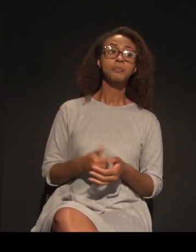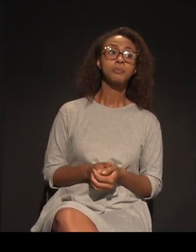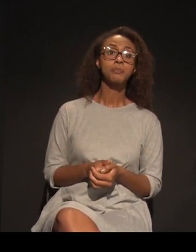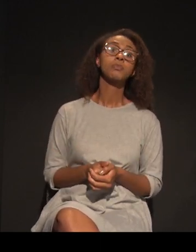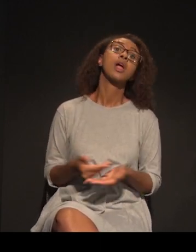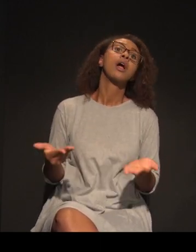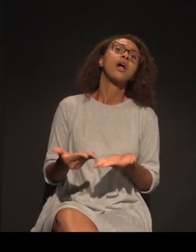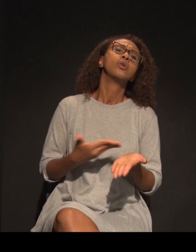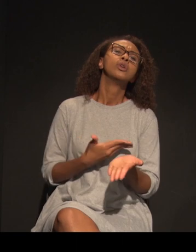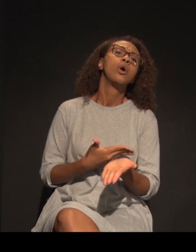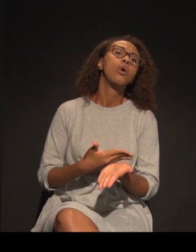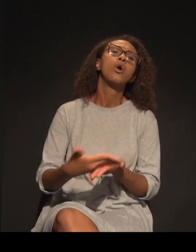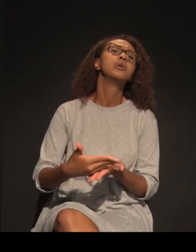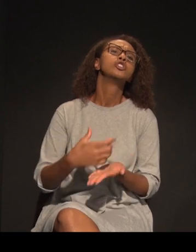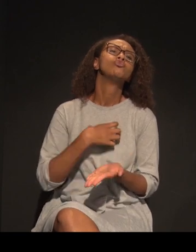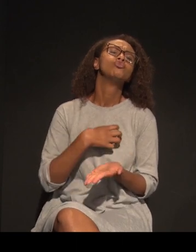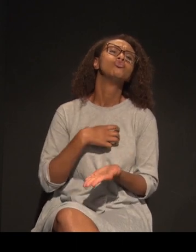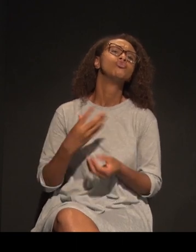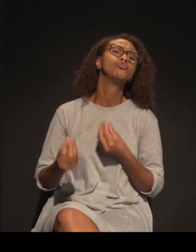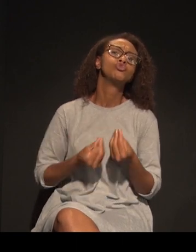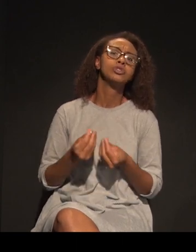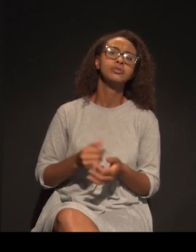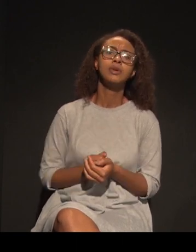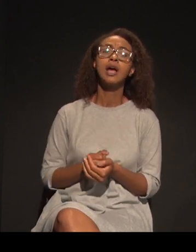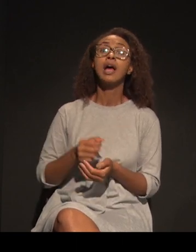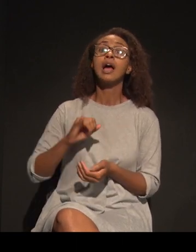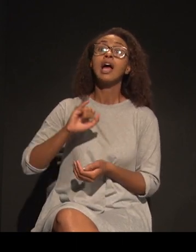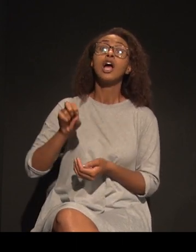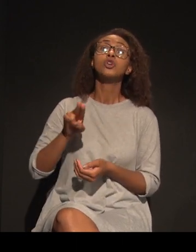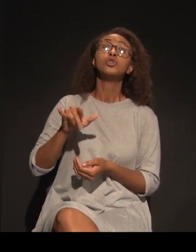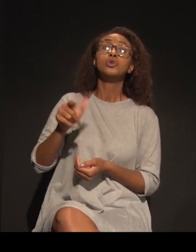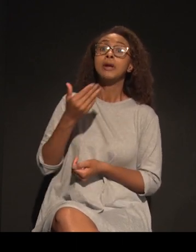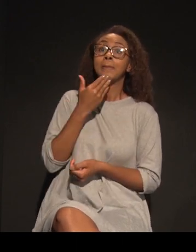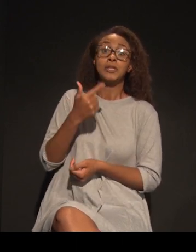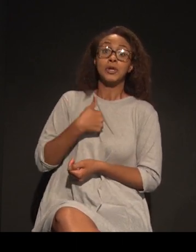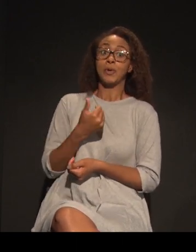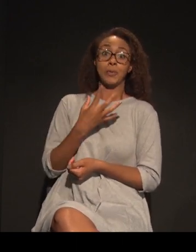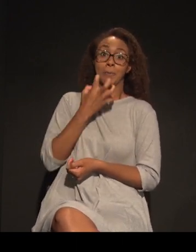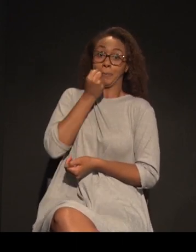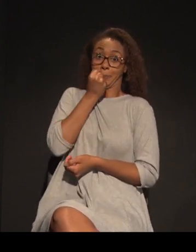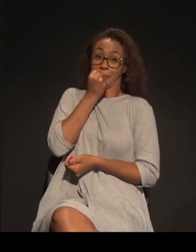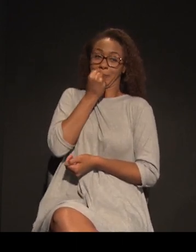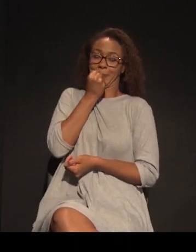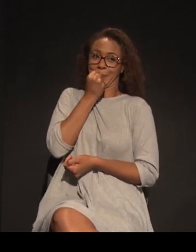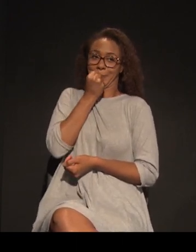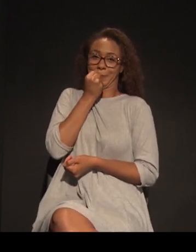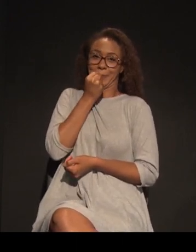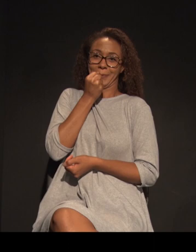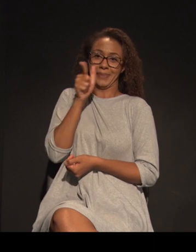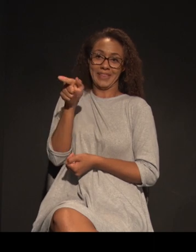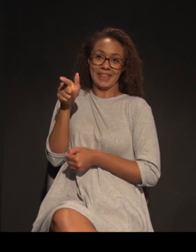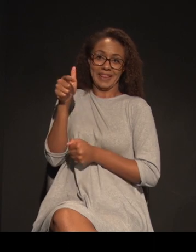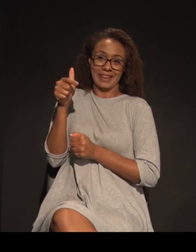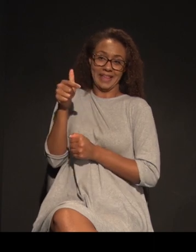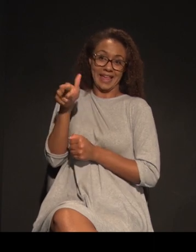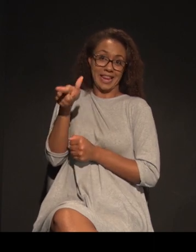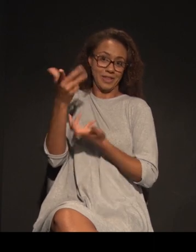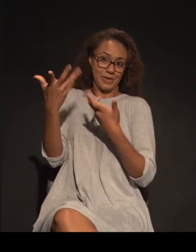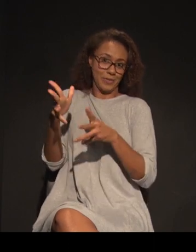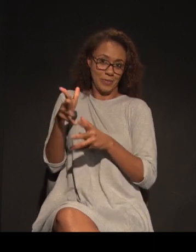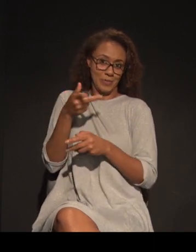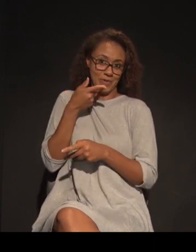começar como sempre fazemos a juíza pediu para não falar que ela tem vergonha era tímida